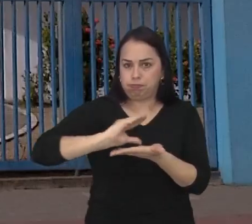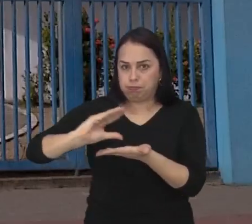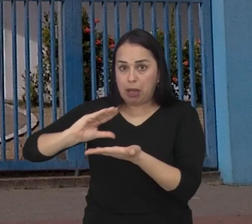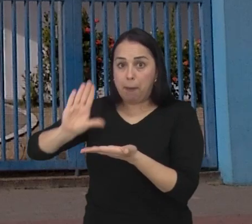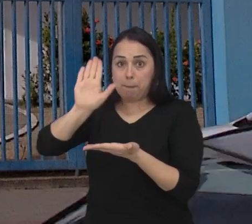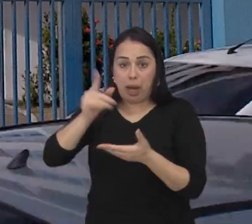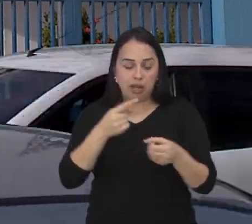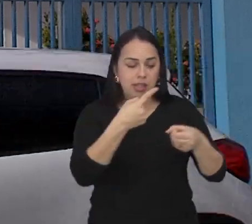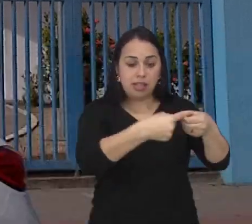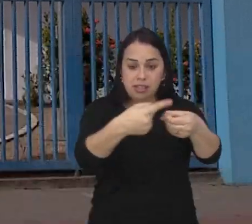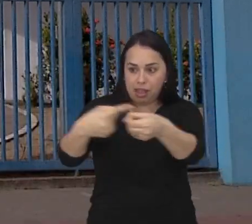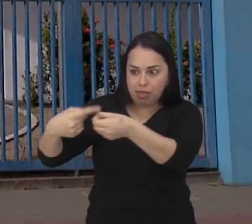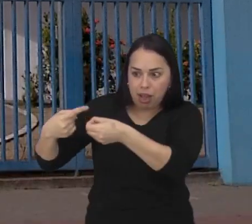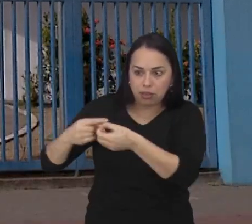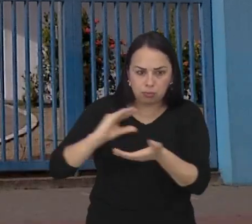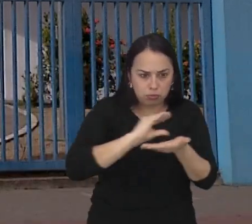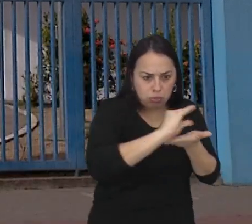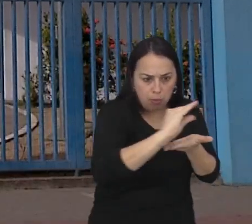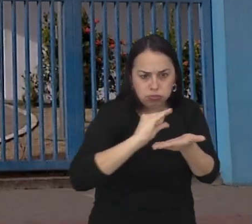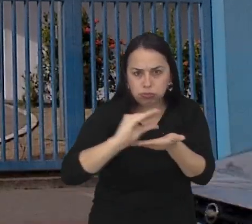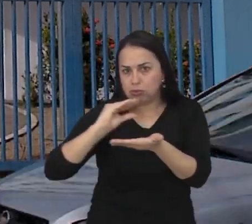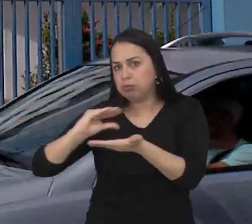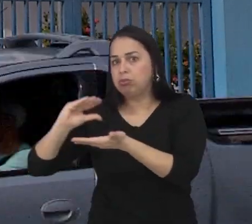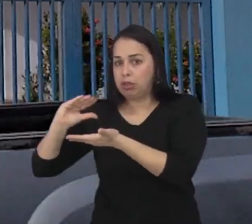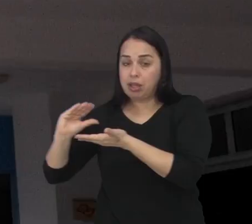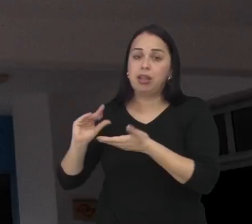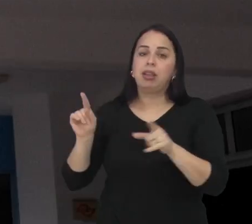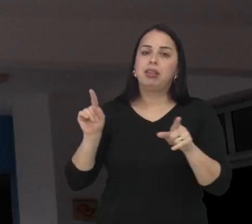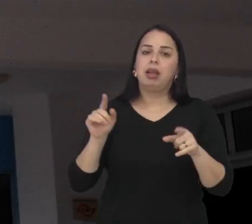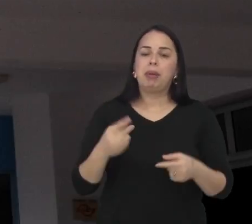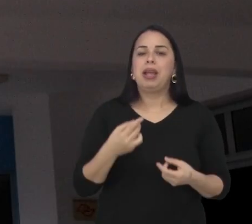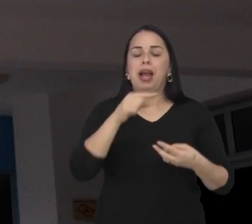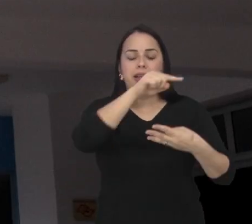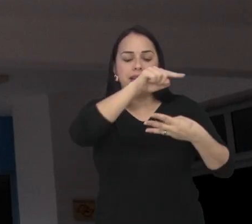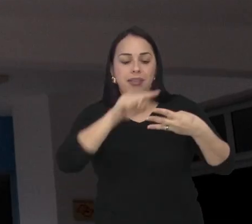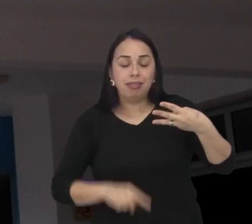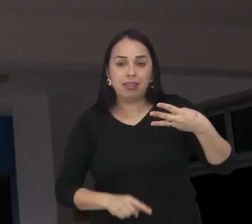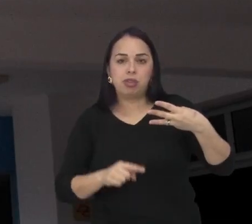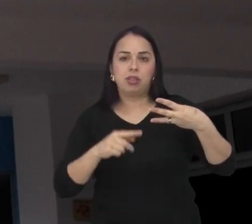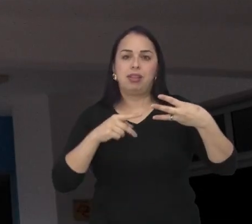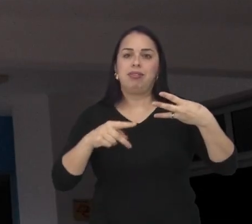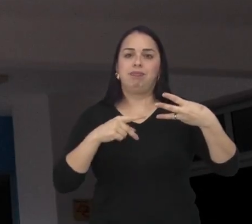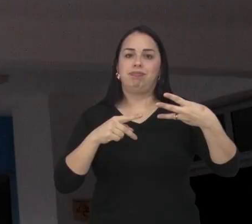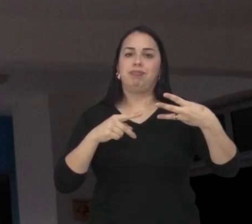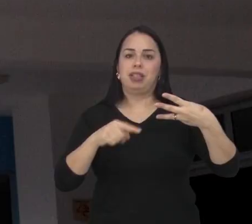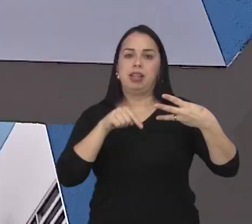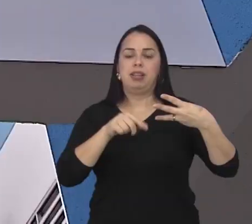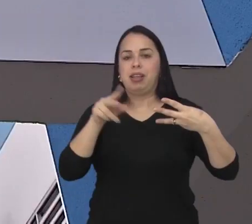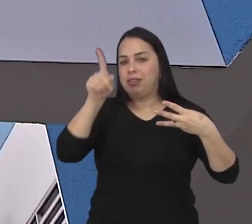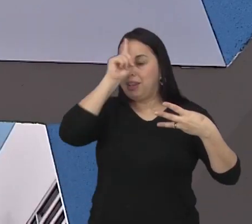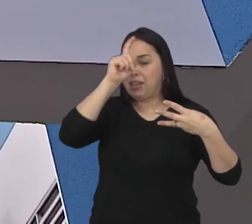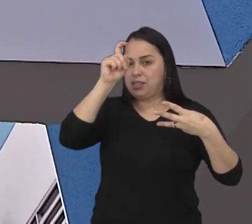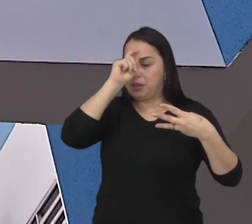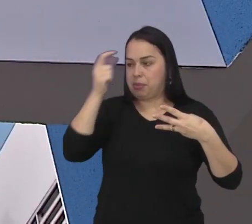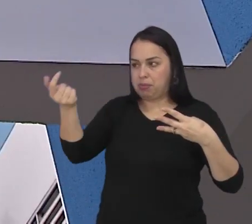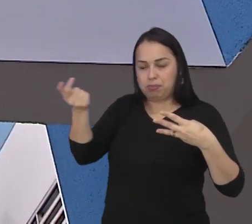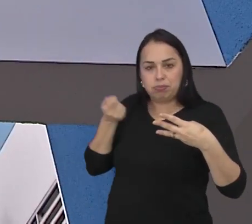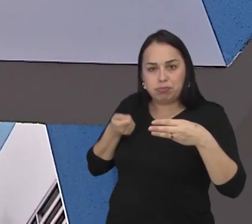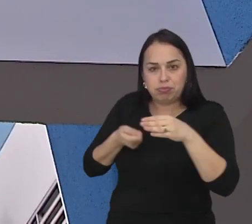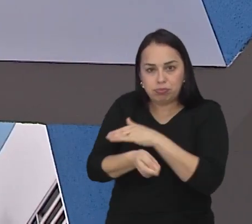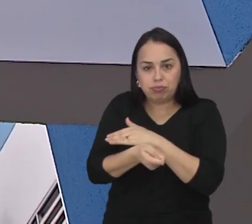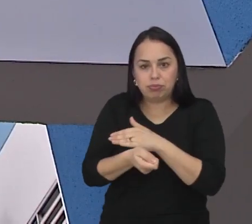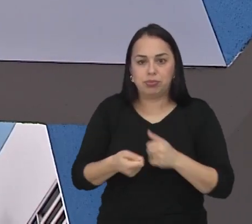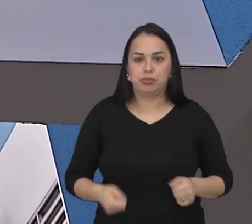repartida entre as cidades da região incluindo São José nosso município tem três dos 10 hospitais que mais recebem